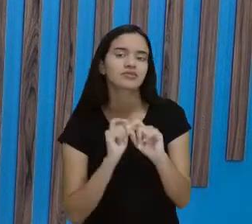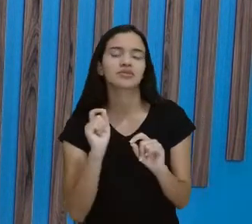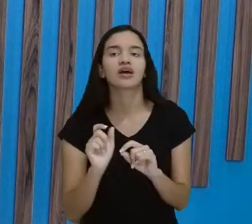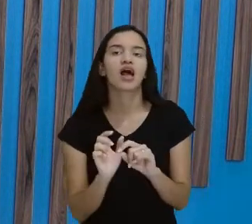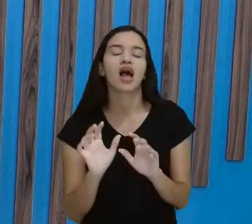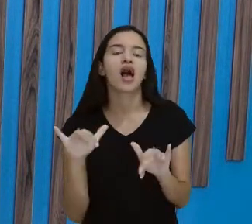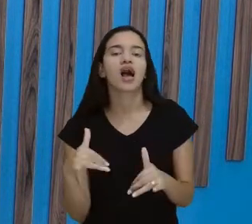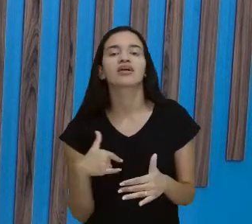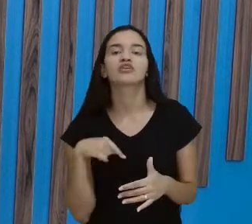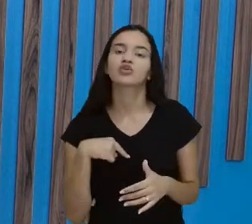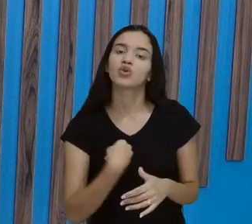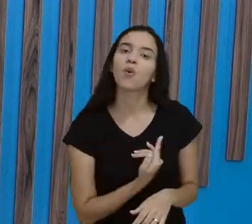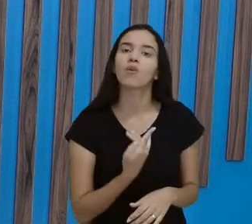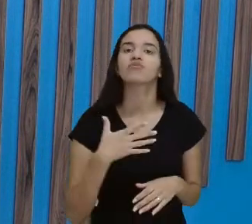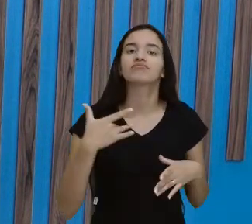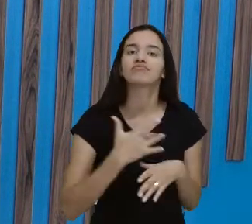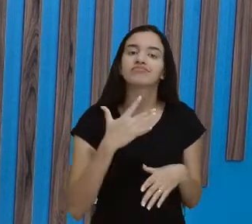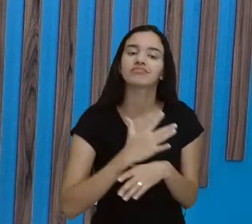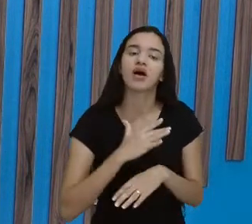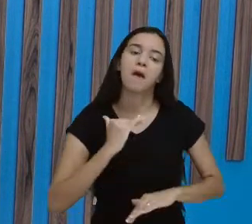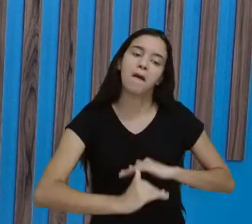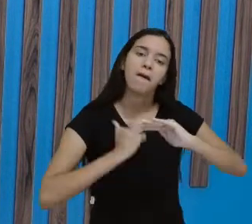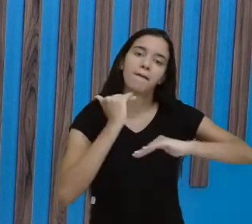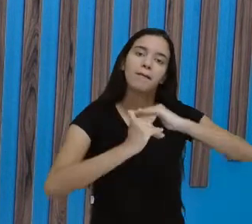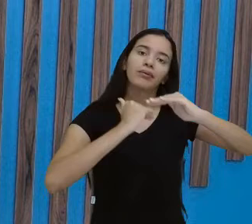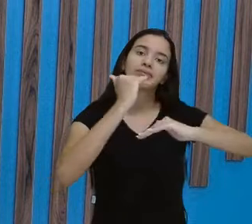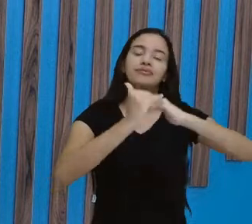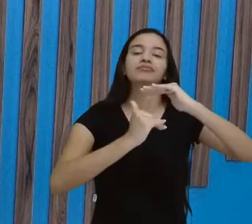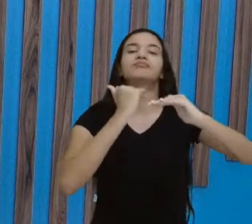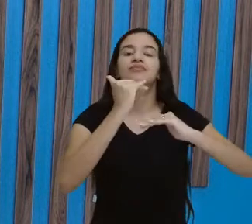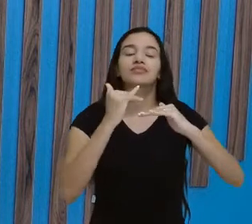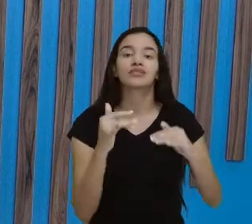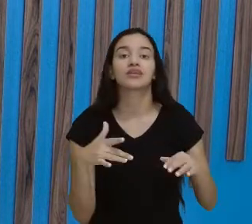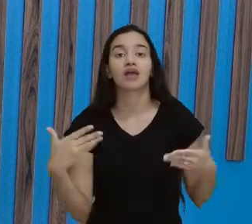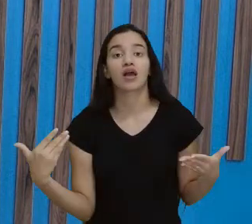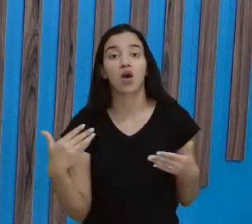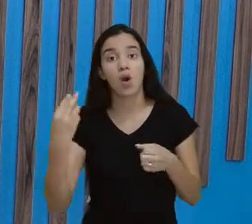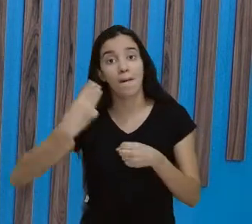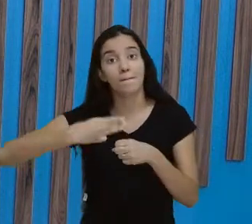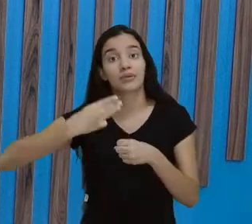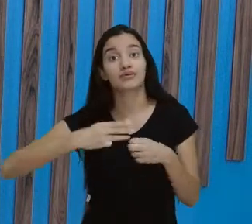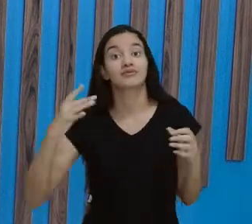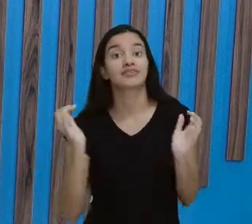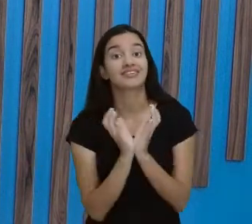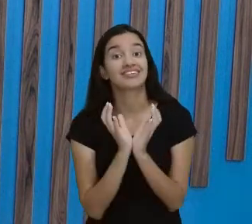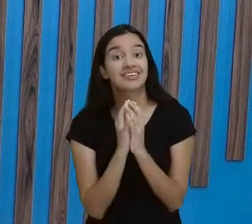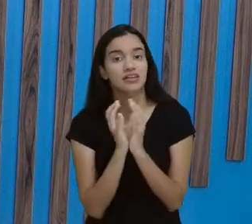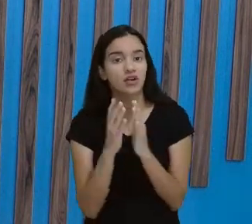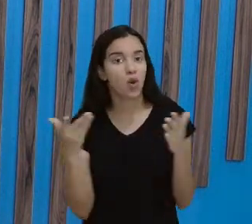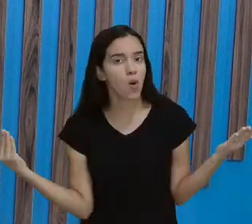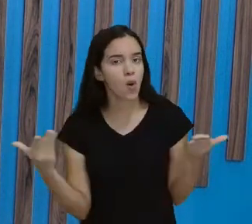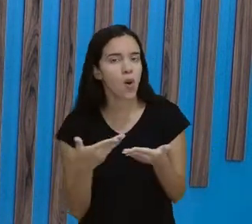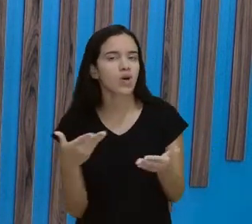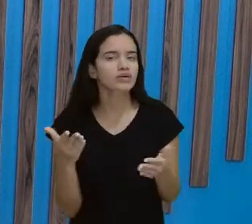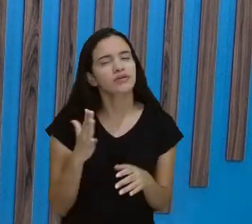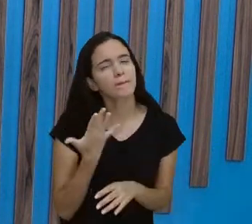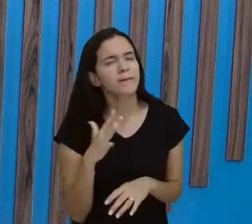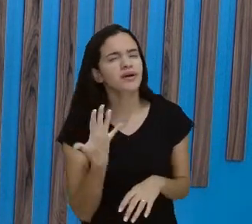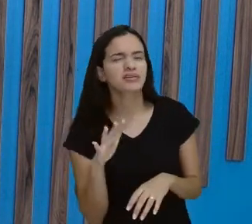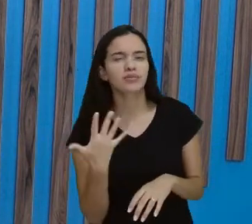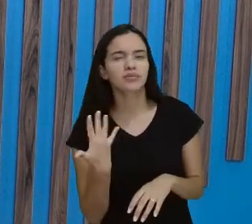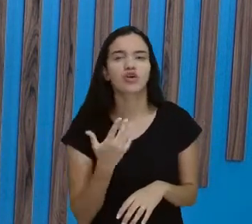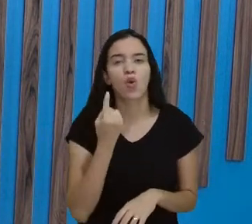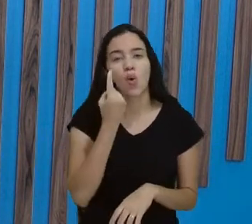nossa cidade cresceu com o passar do tempo. O município de Recife hoje, quer dizer, tem aproximadamente